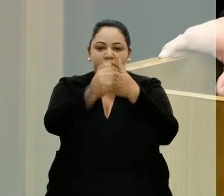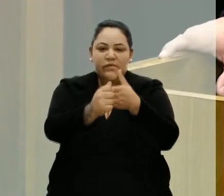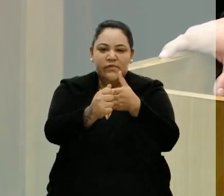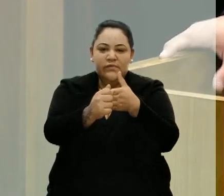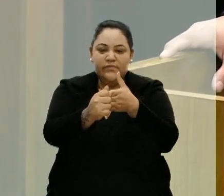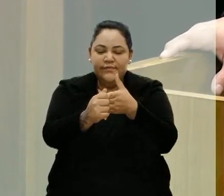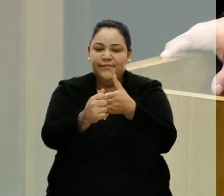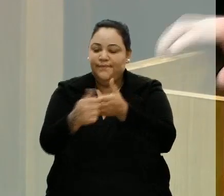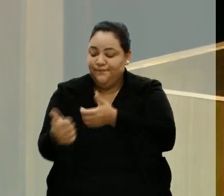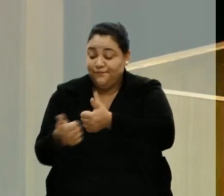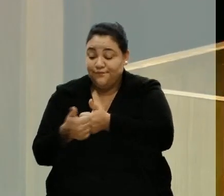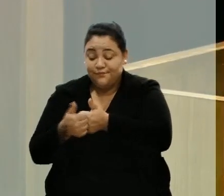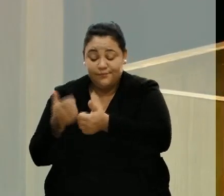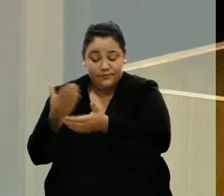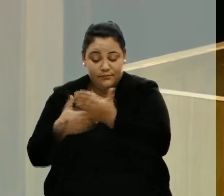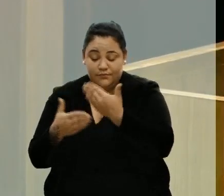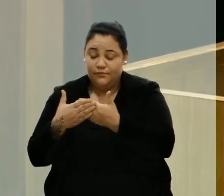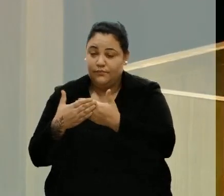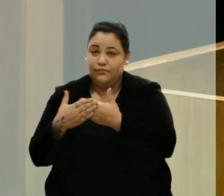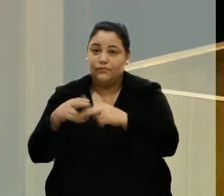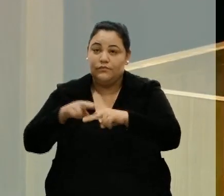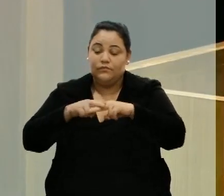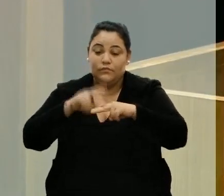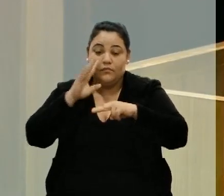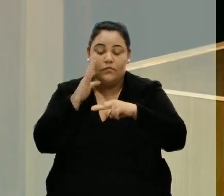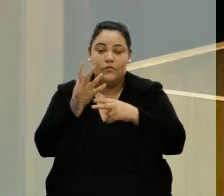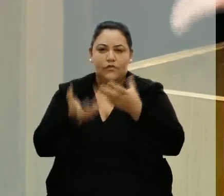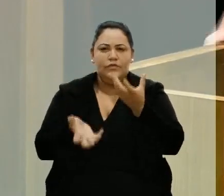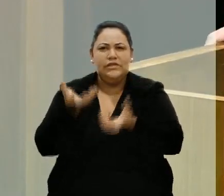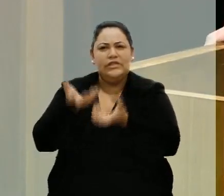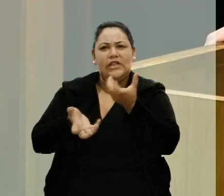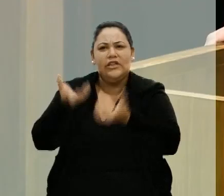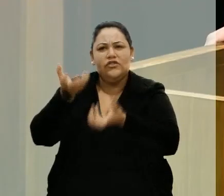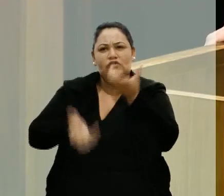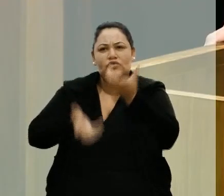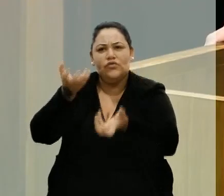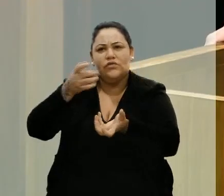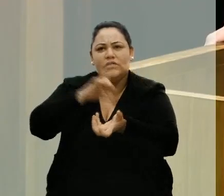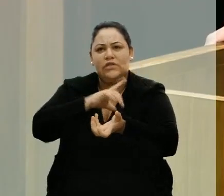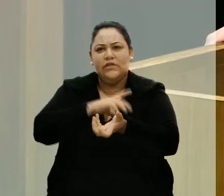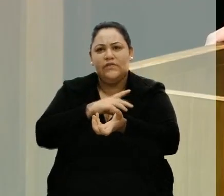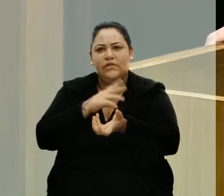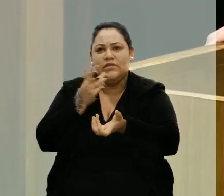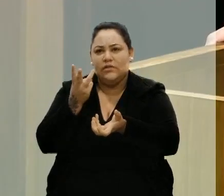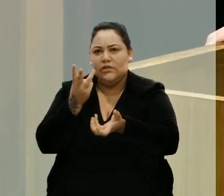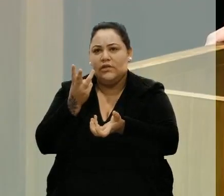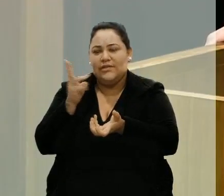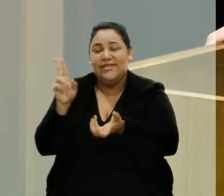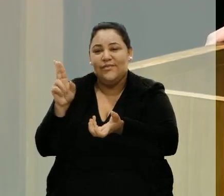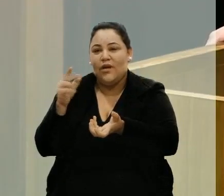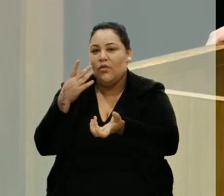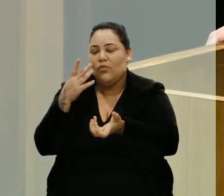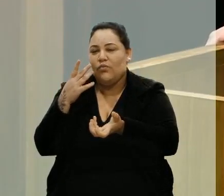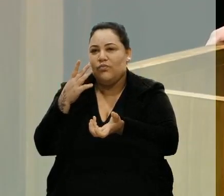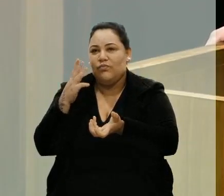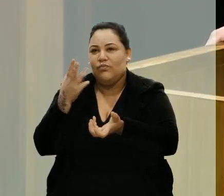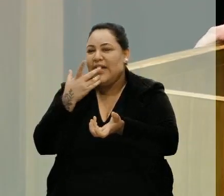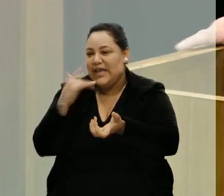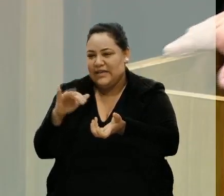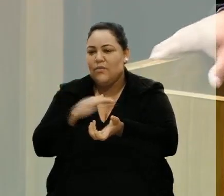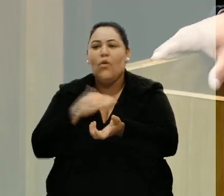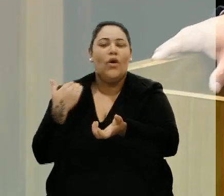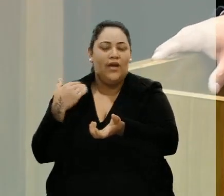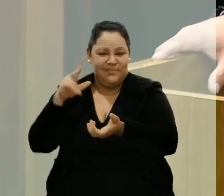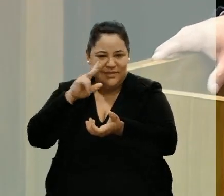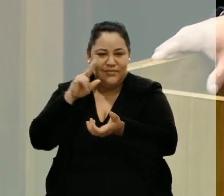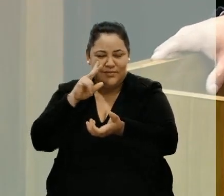situação, inclusive quando ocorreu aquele incêndio que veio a óbito, os 3 irmãos, aquelas 3 crianças, aqueles